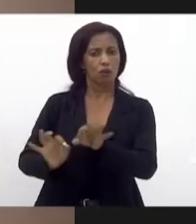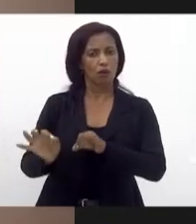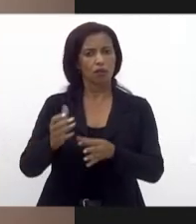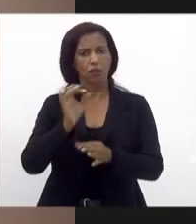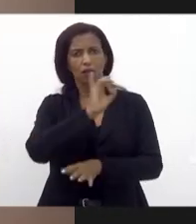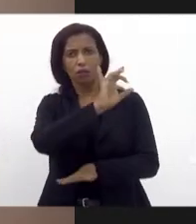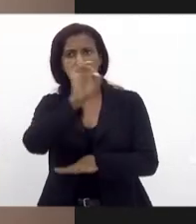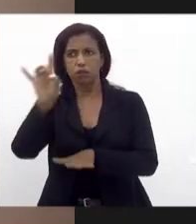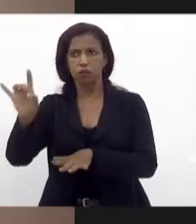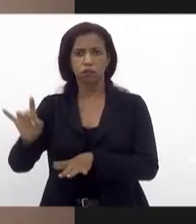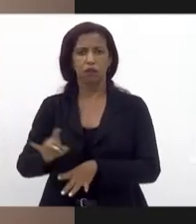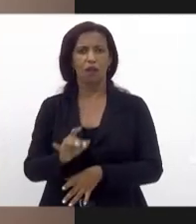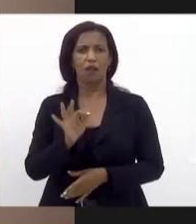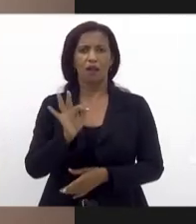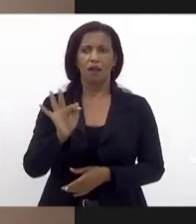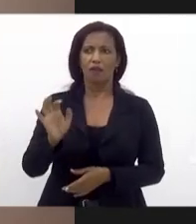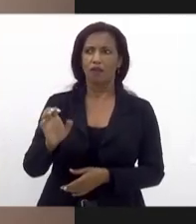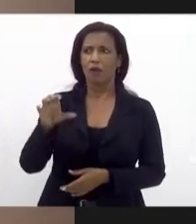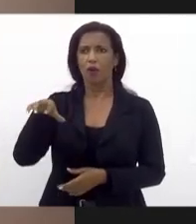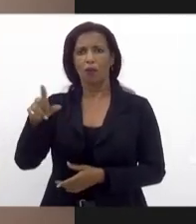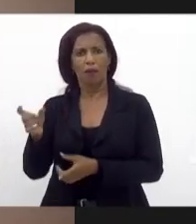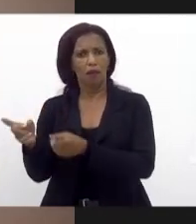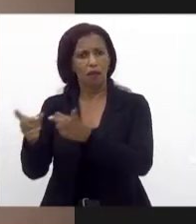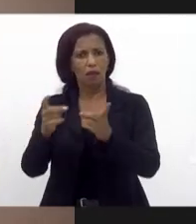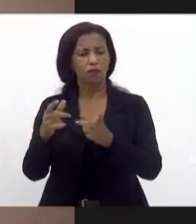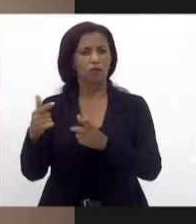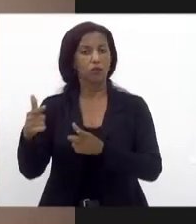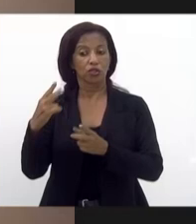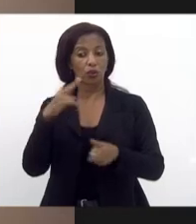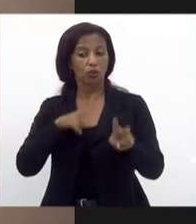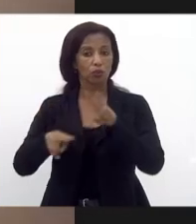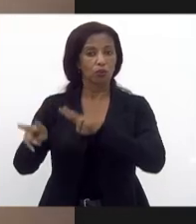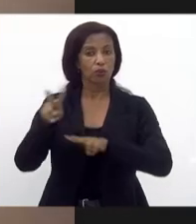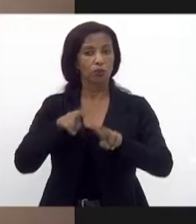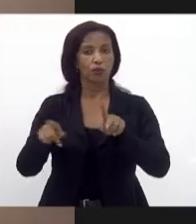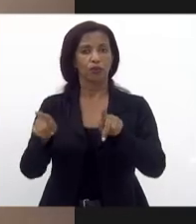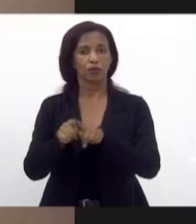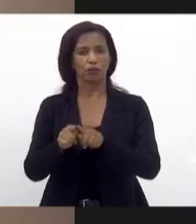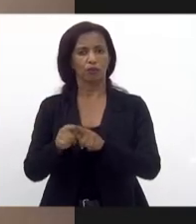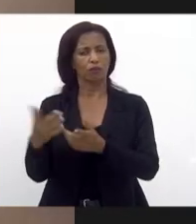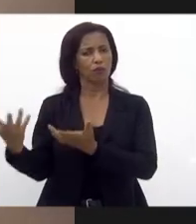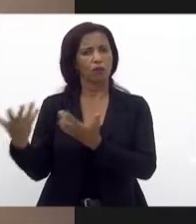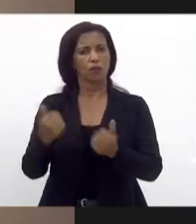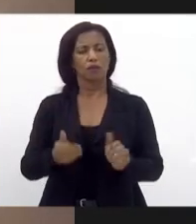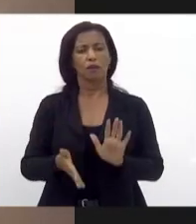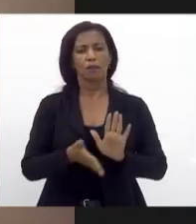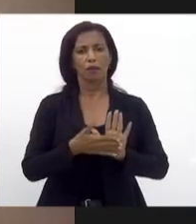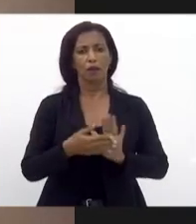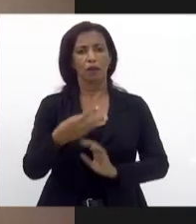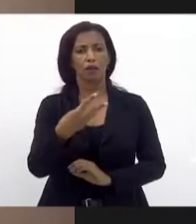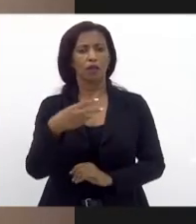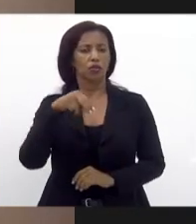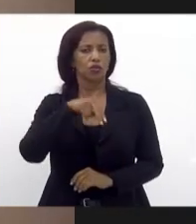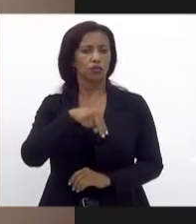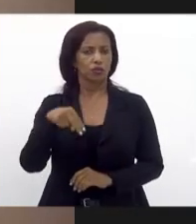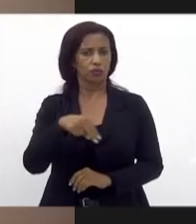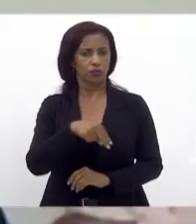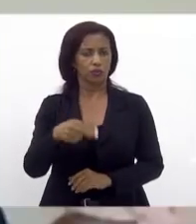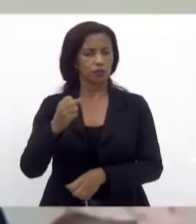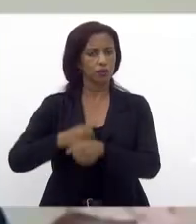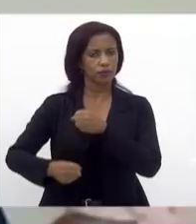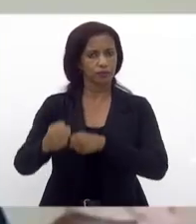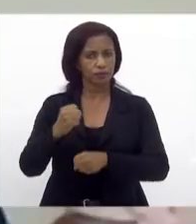presente, né, pela FEComércio, por outros setores, estão de olho nisso. Eu assumi meu mandato em 3 de novembro do